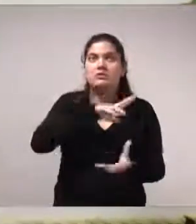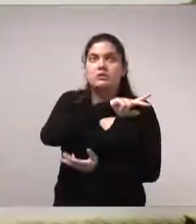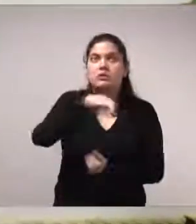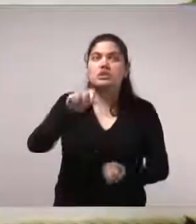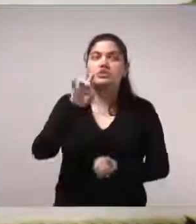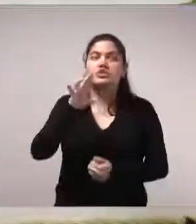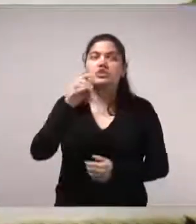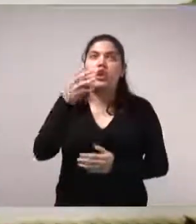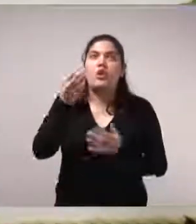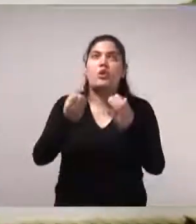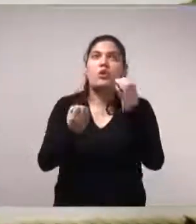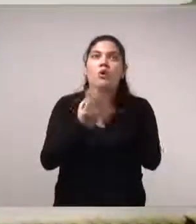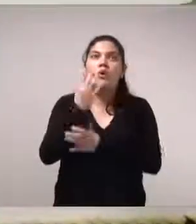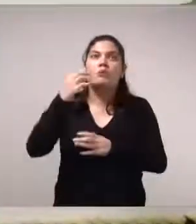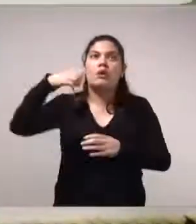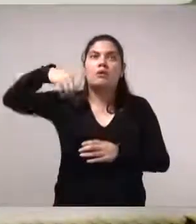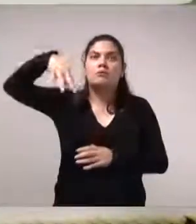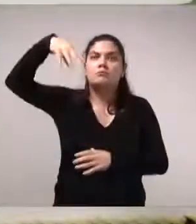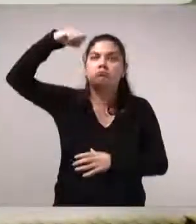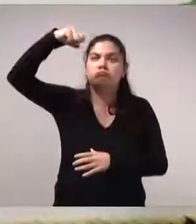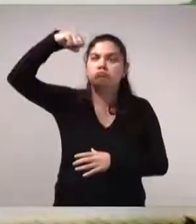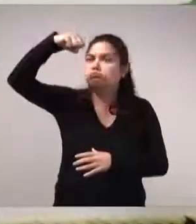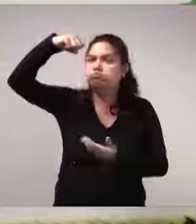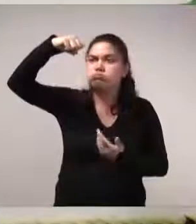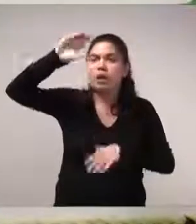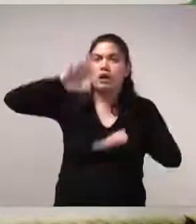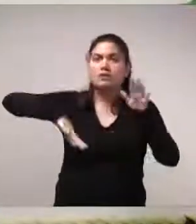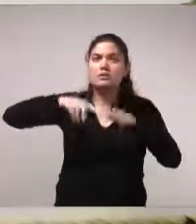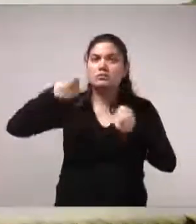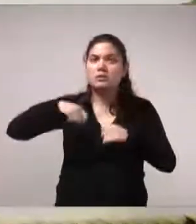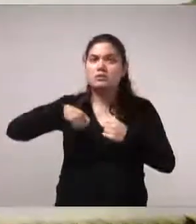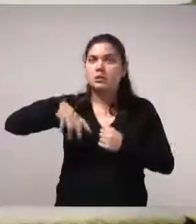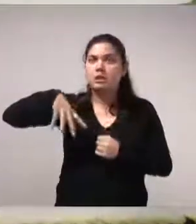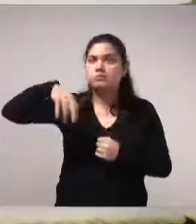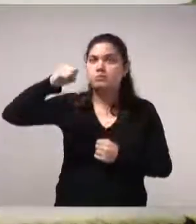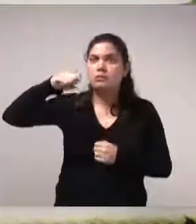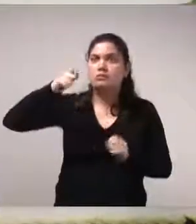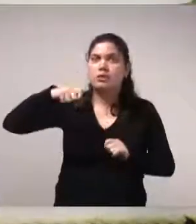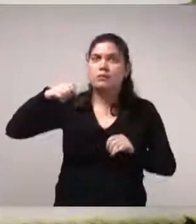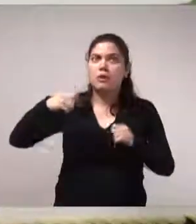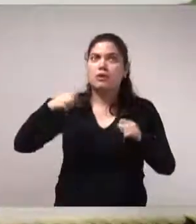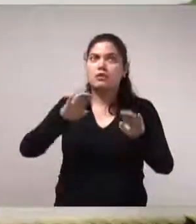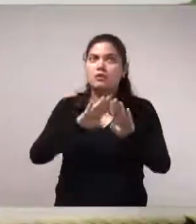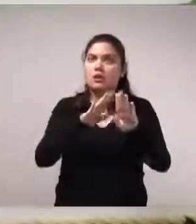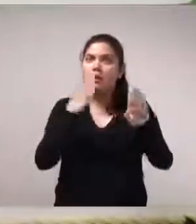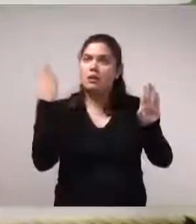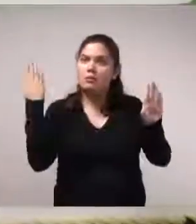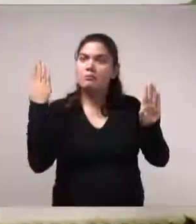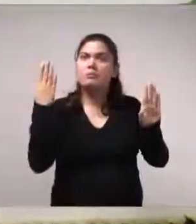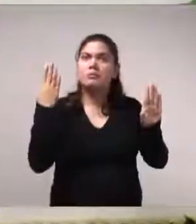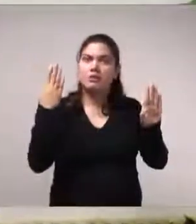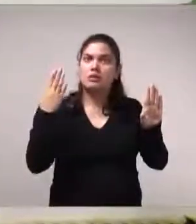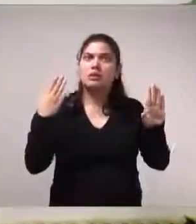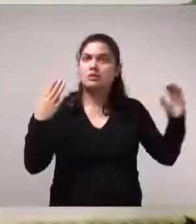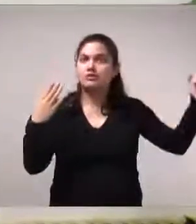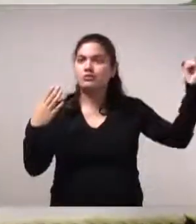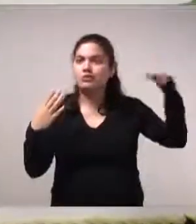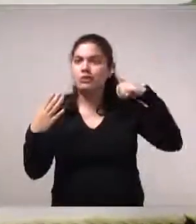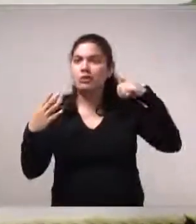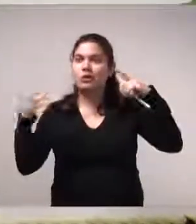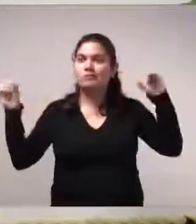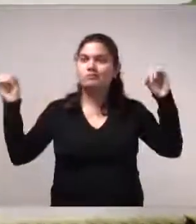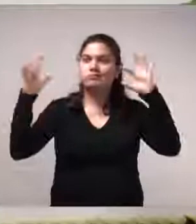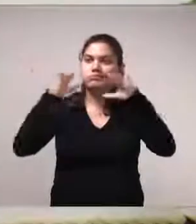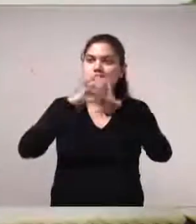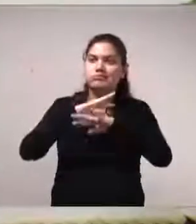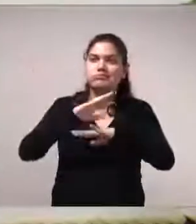a lâmpada LED mais eficiente. É, muitas vezes, precisar de menos lâmpadas, porque você pode abrir a janela. Você pode recolher a persiana. Não é trabalhar